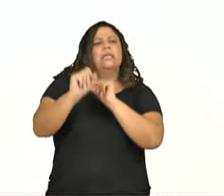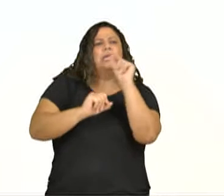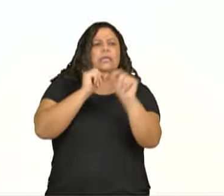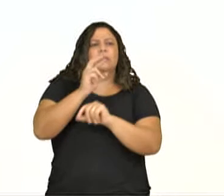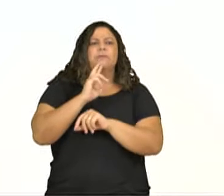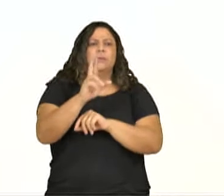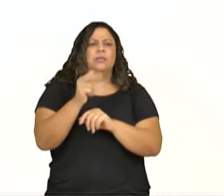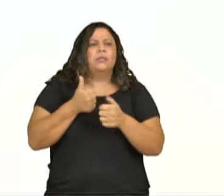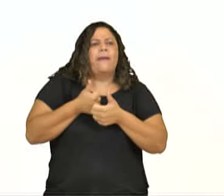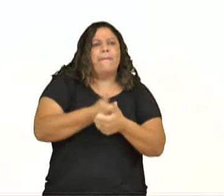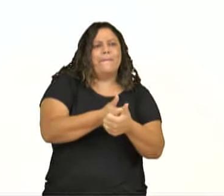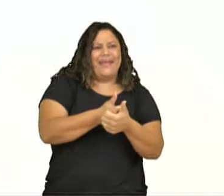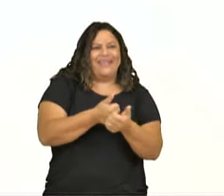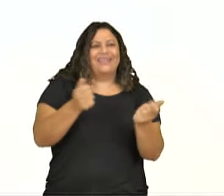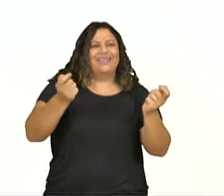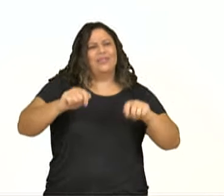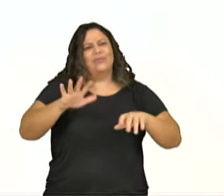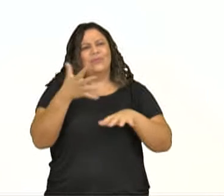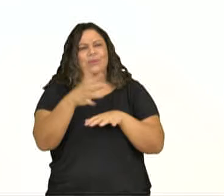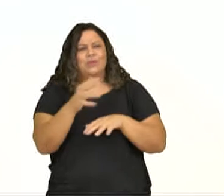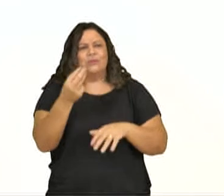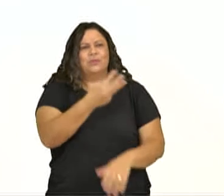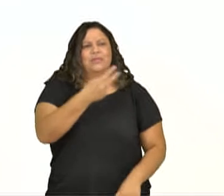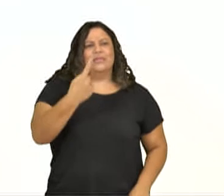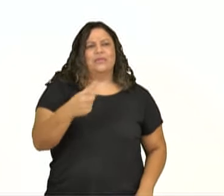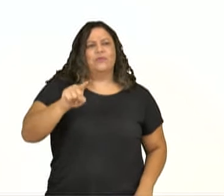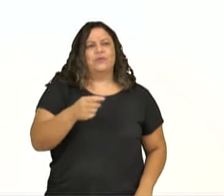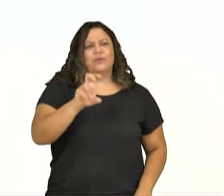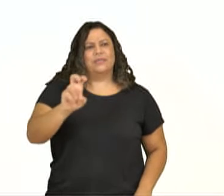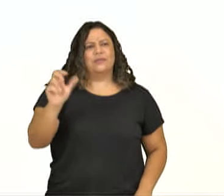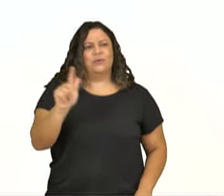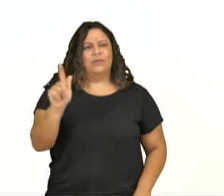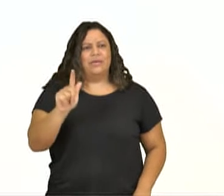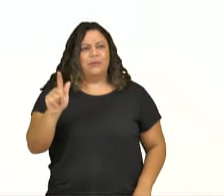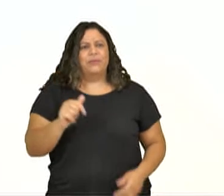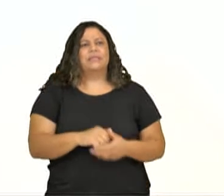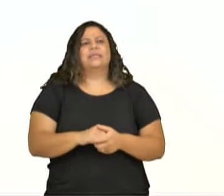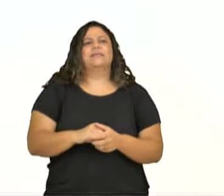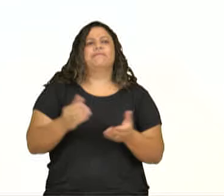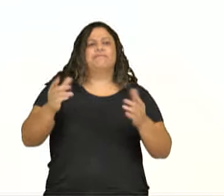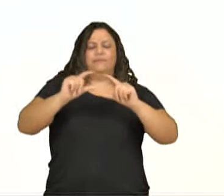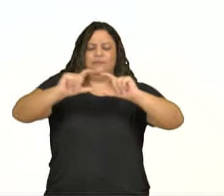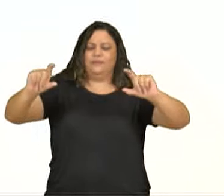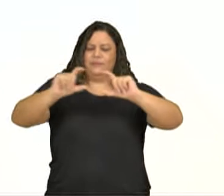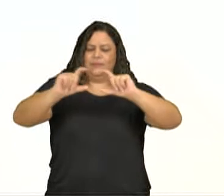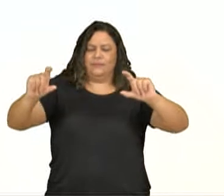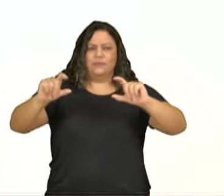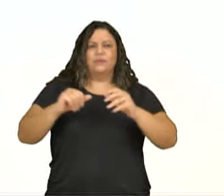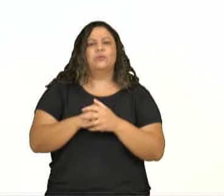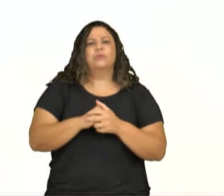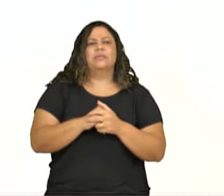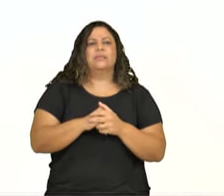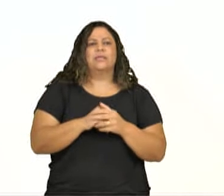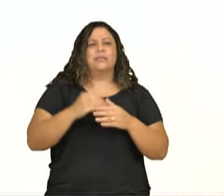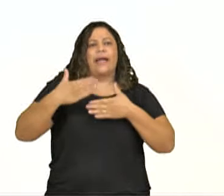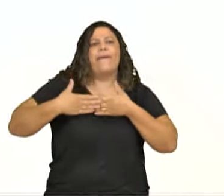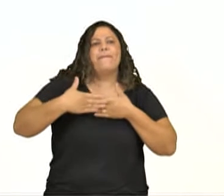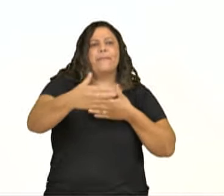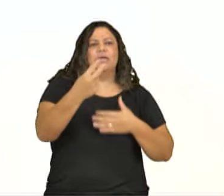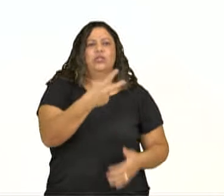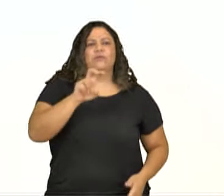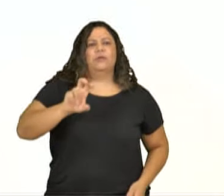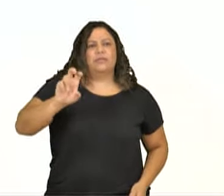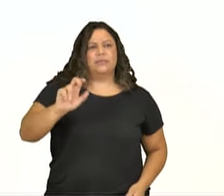aproximado do processo quando são obtidos 31,5 gramas dessa substância a partir de 25 gramas